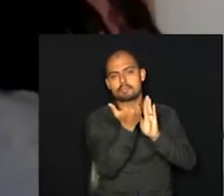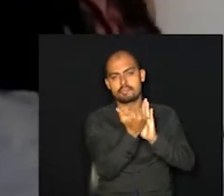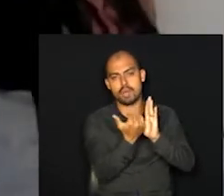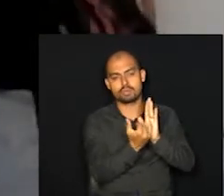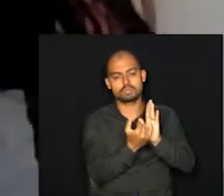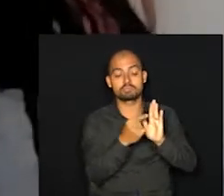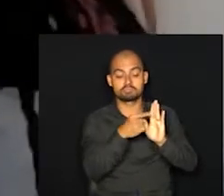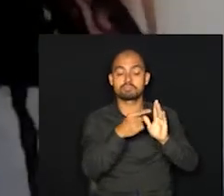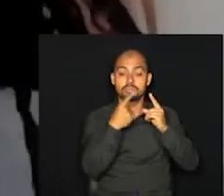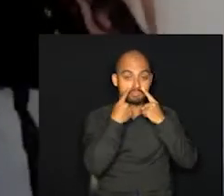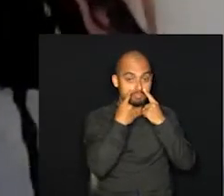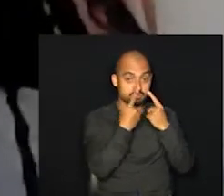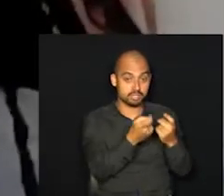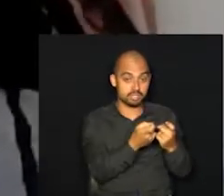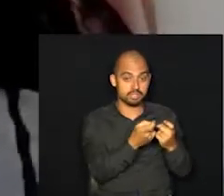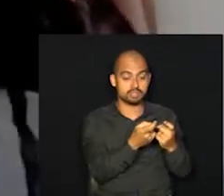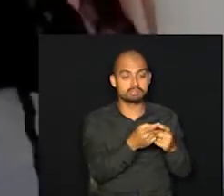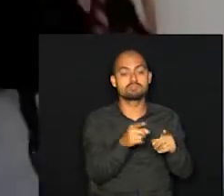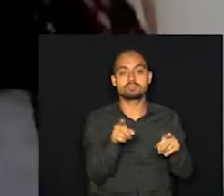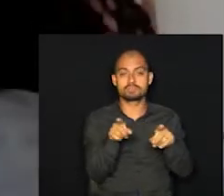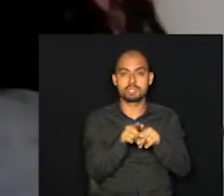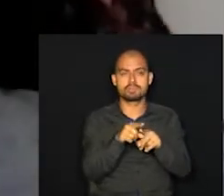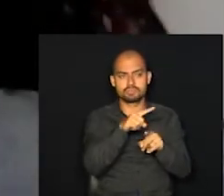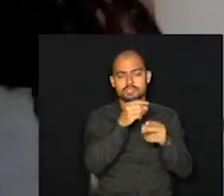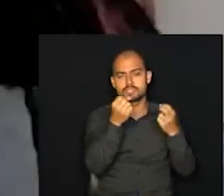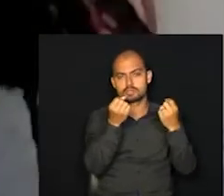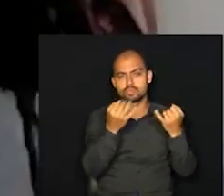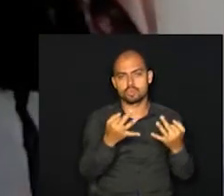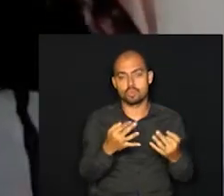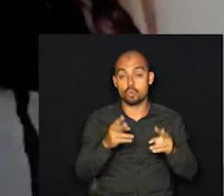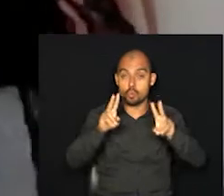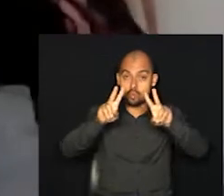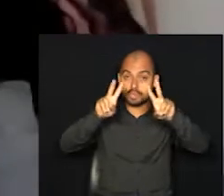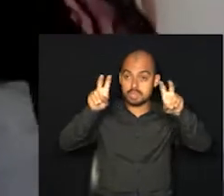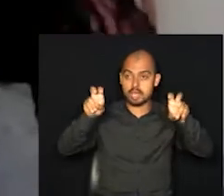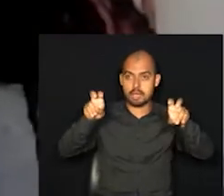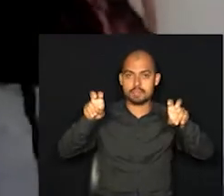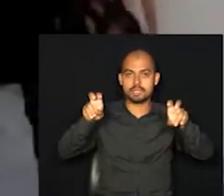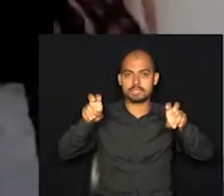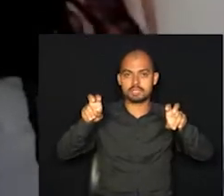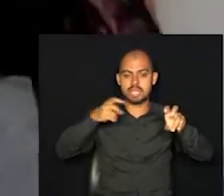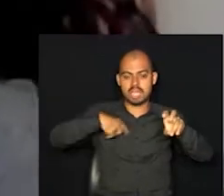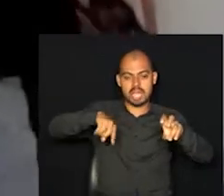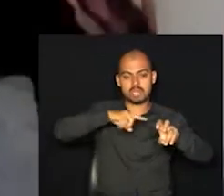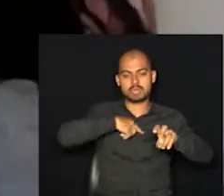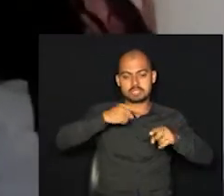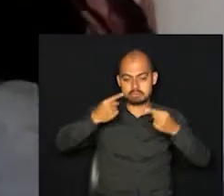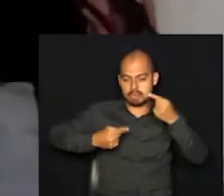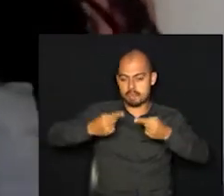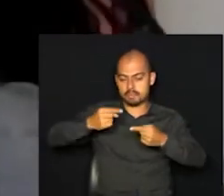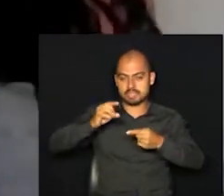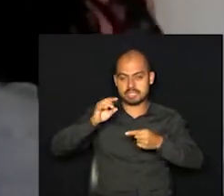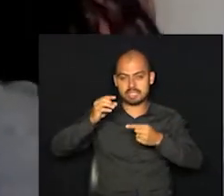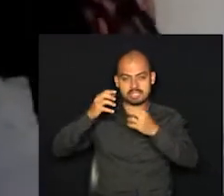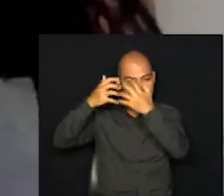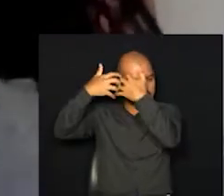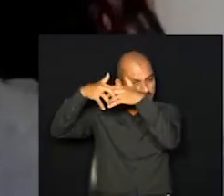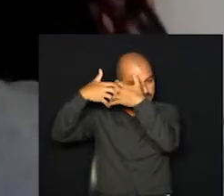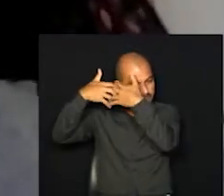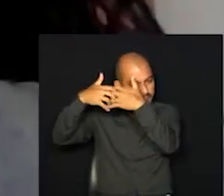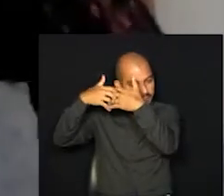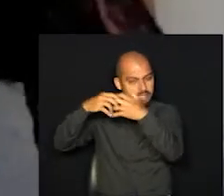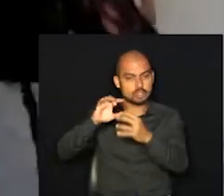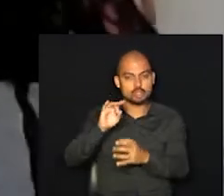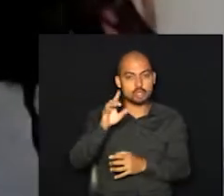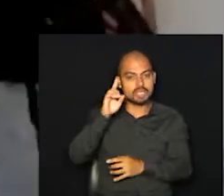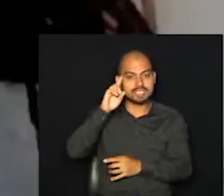muito interessante. E é como você falou, é um assunto que a gente não deve discutir e refletir somente no 20 de novembro. O